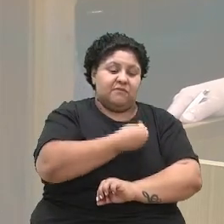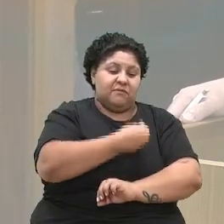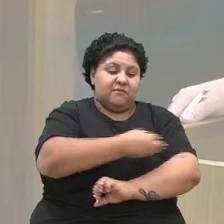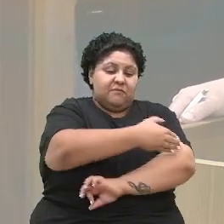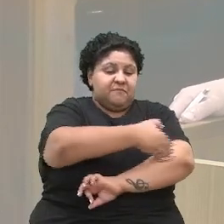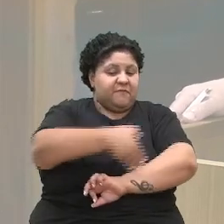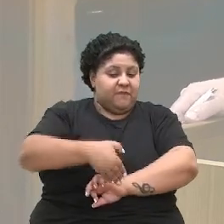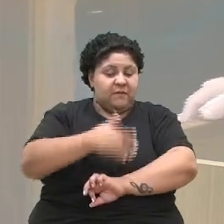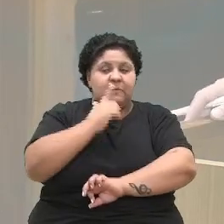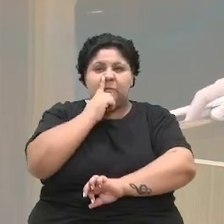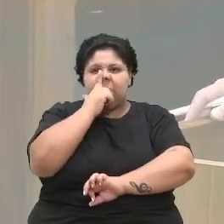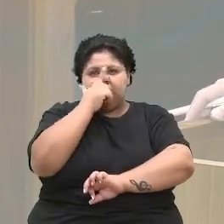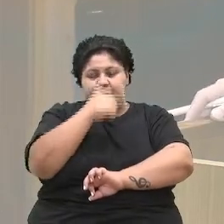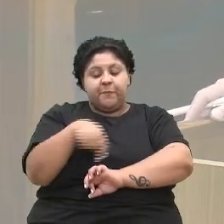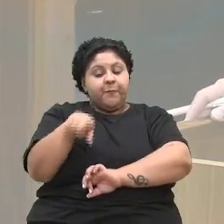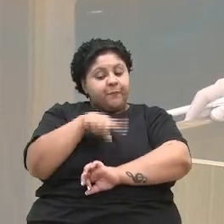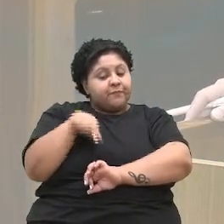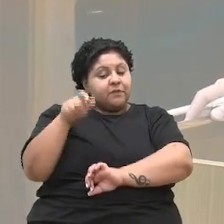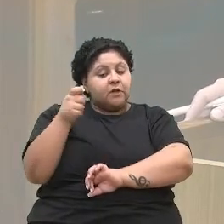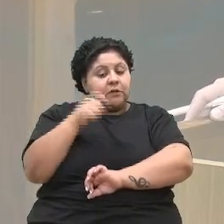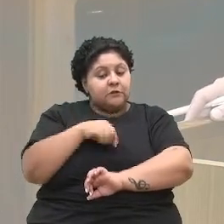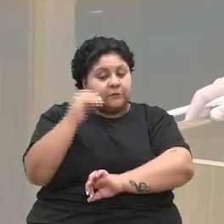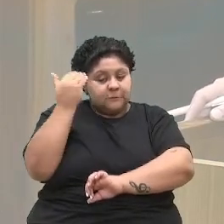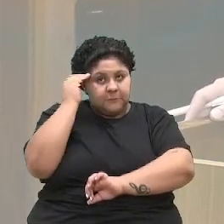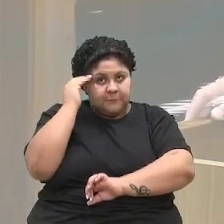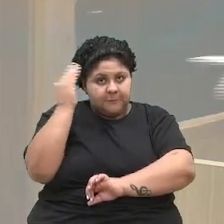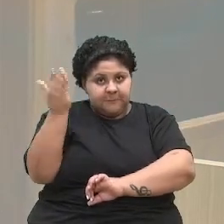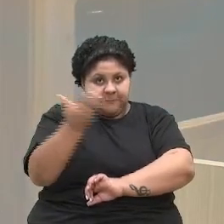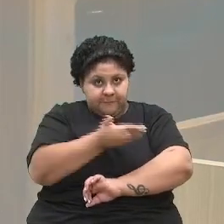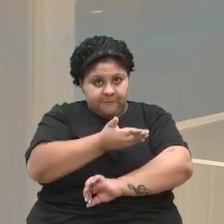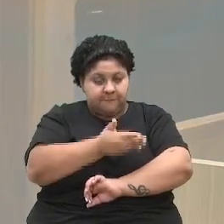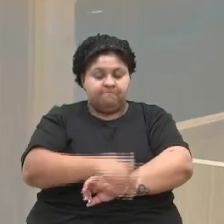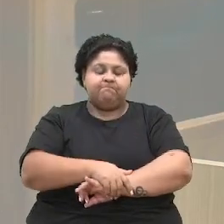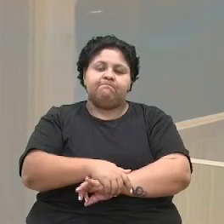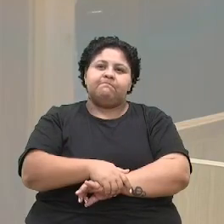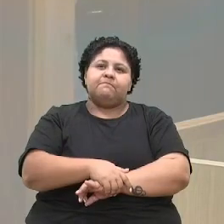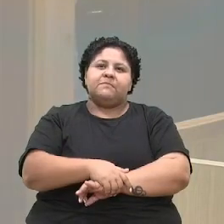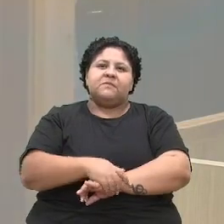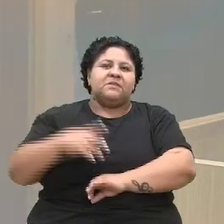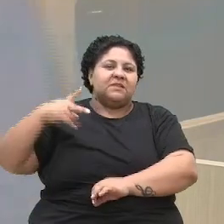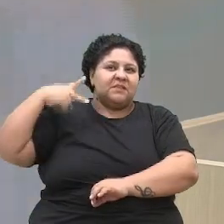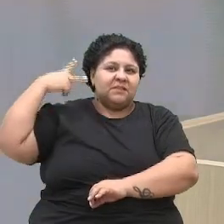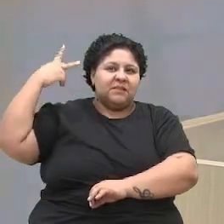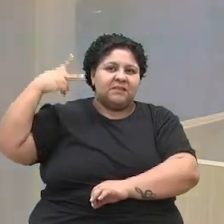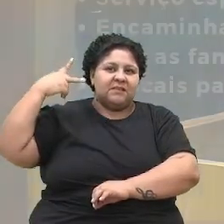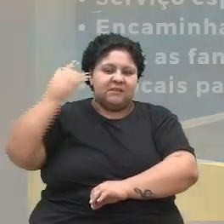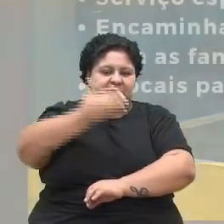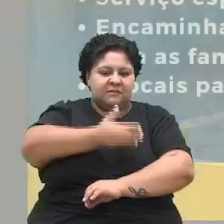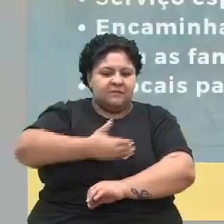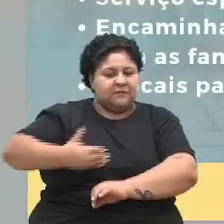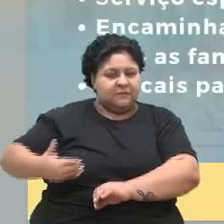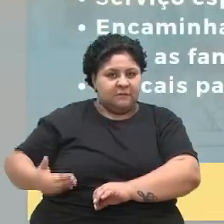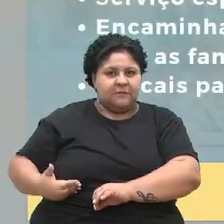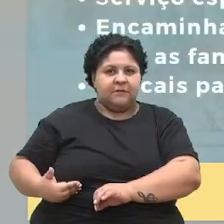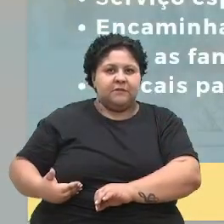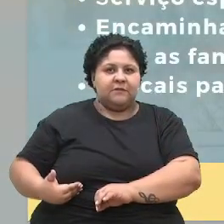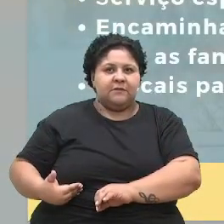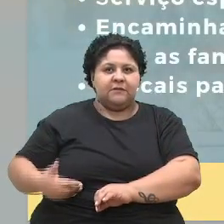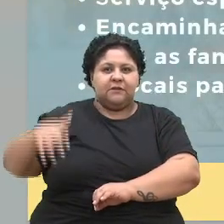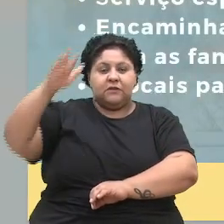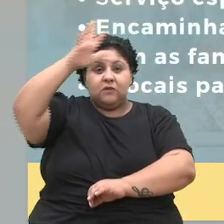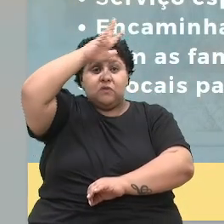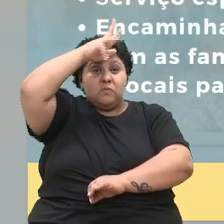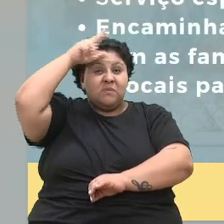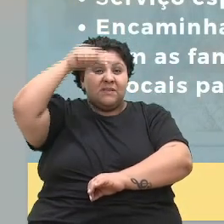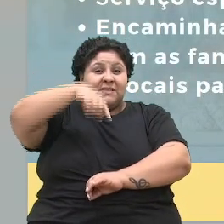rua. Nós precisamos entender, senhoras e senhores, que políticas públicas o município de Caxias do